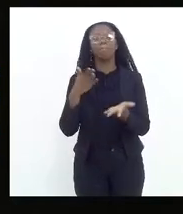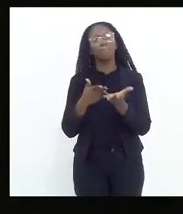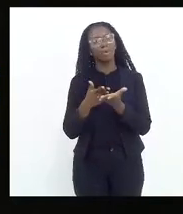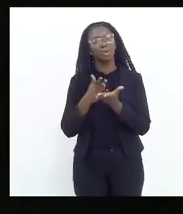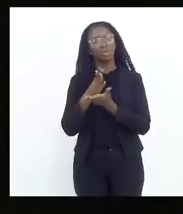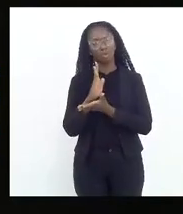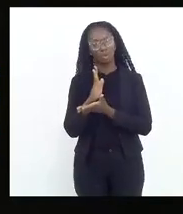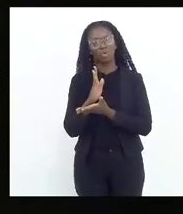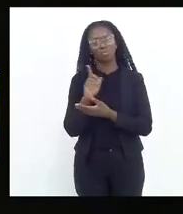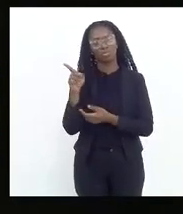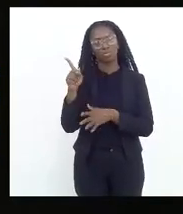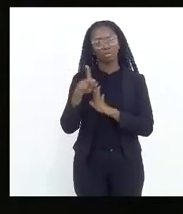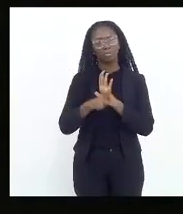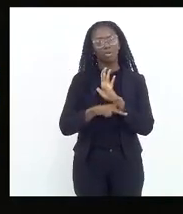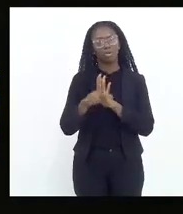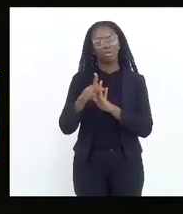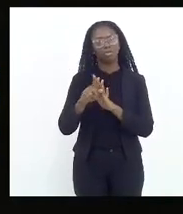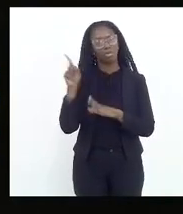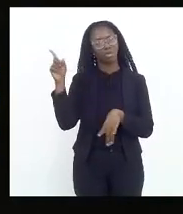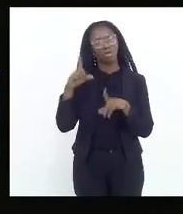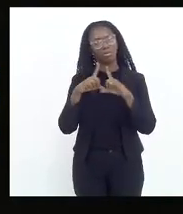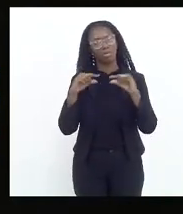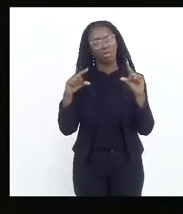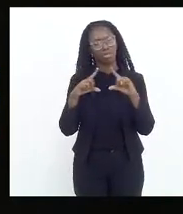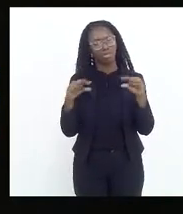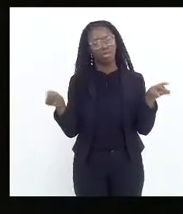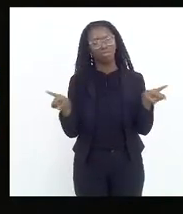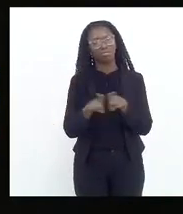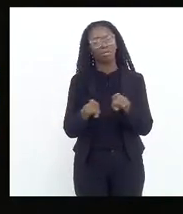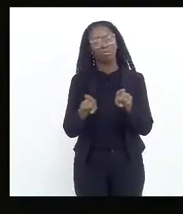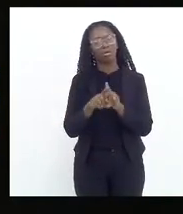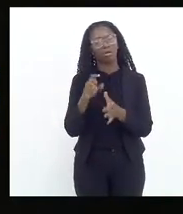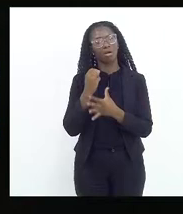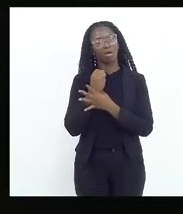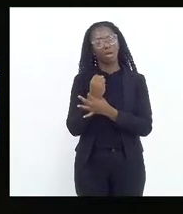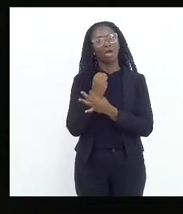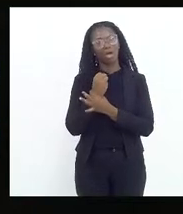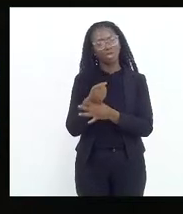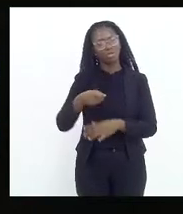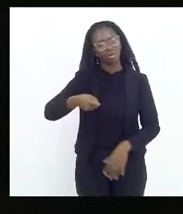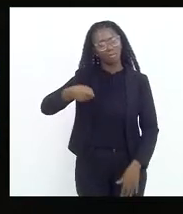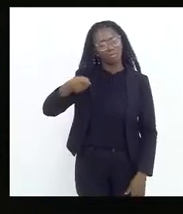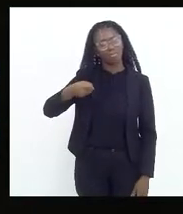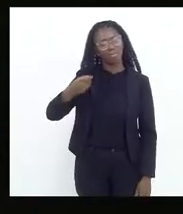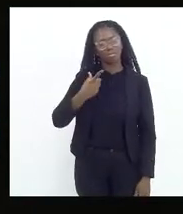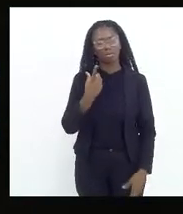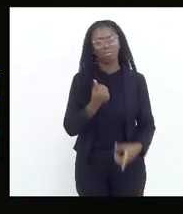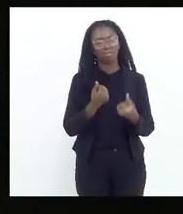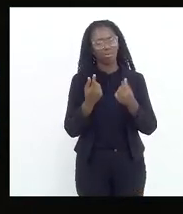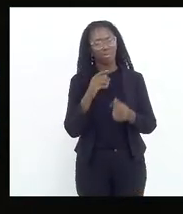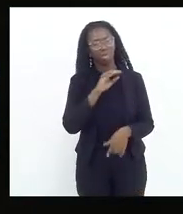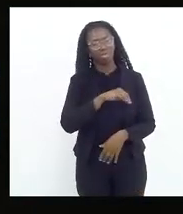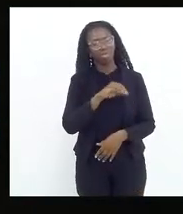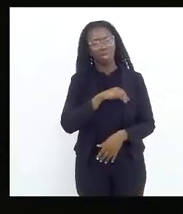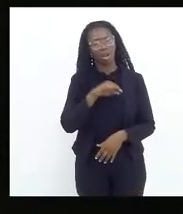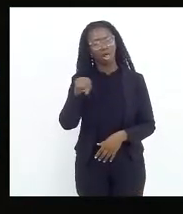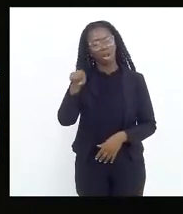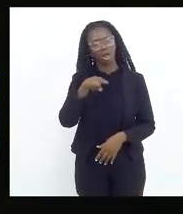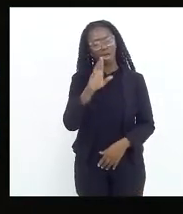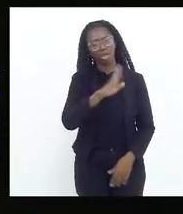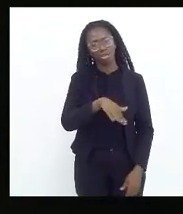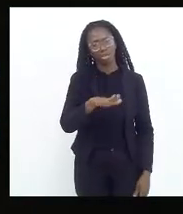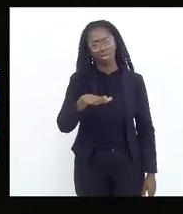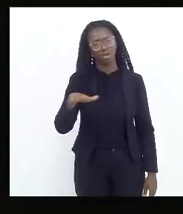esse projeto em Brasília, que garante pensão, né, pensão a essas crianças que